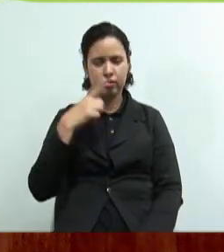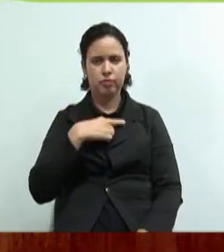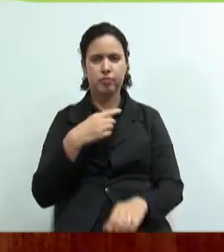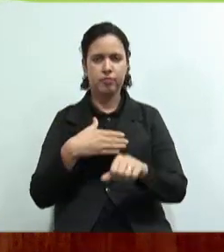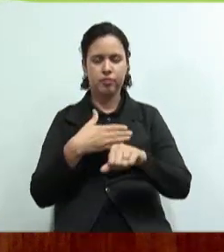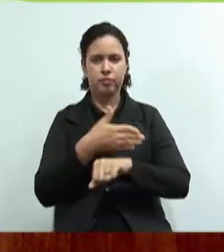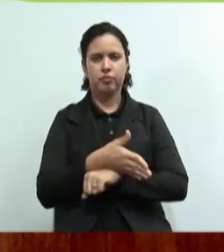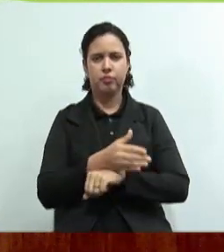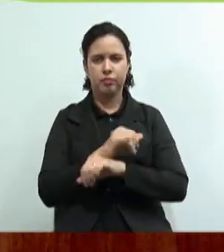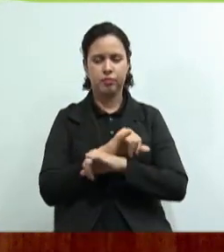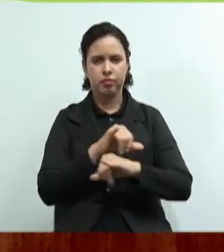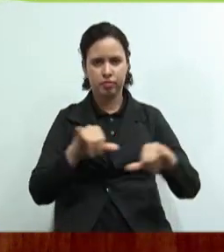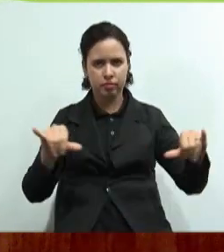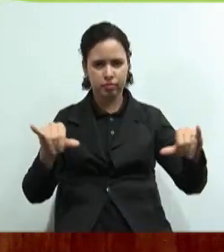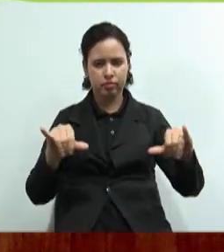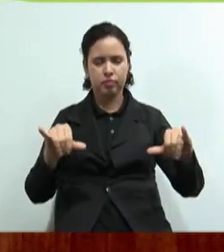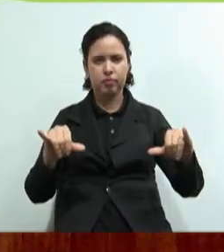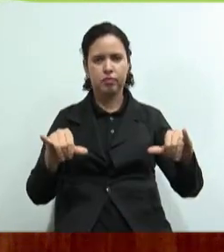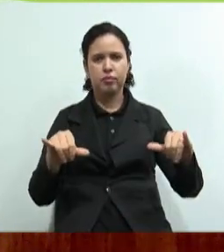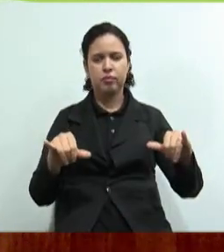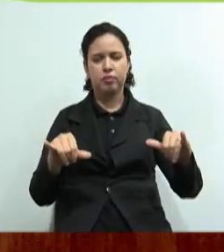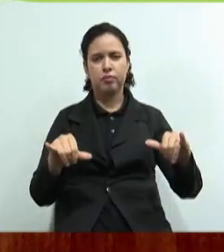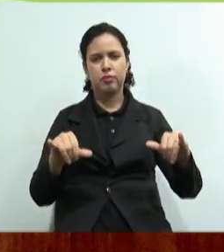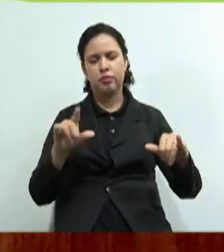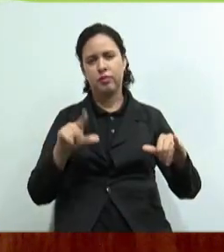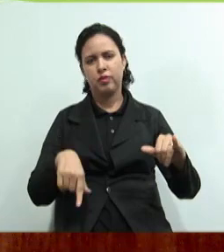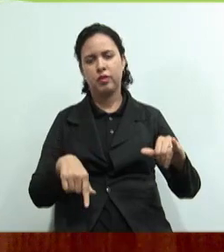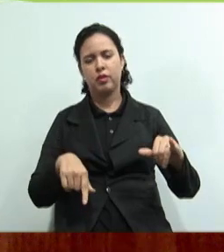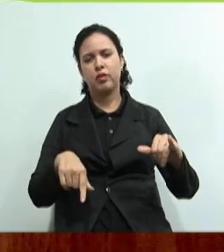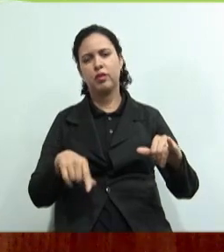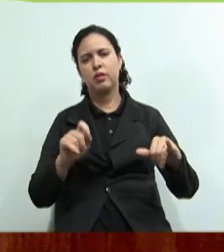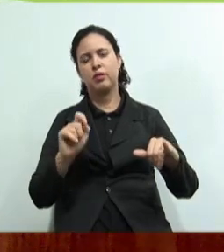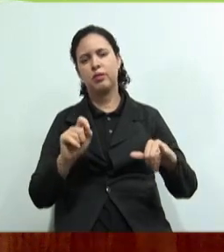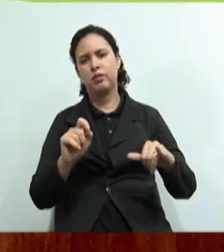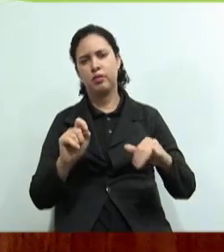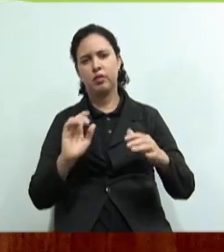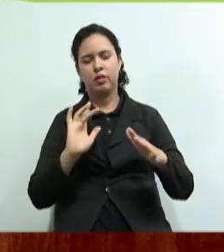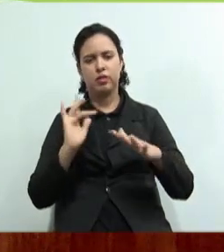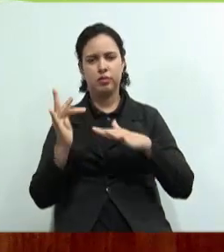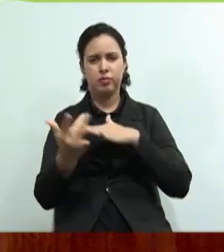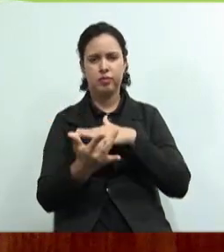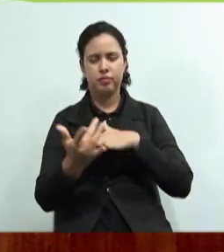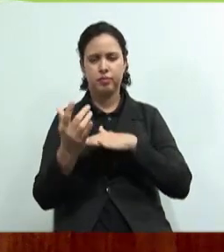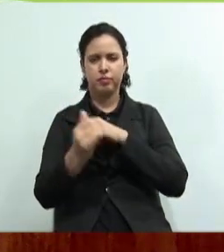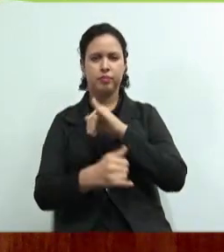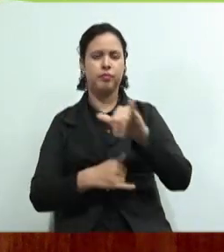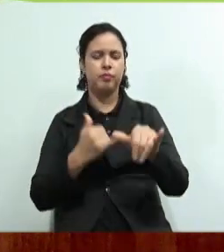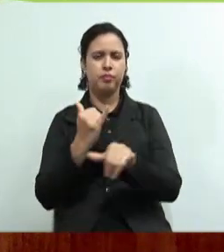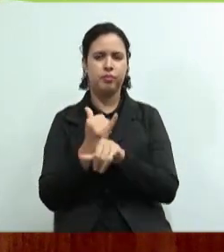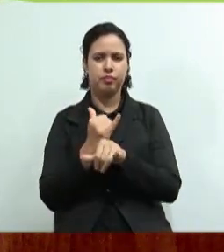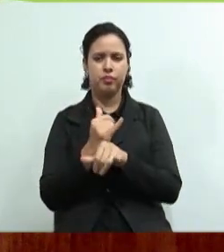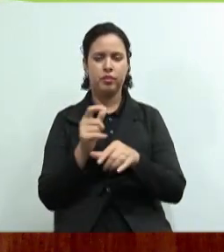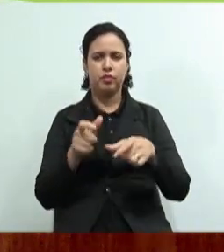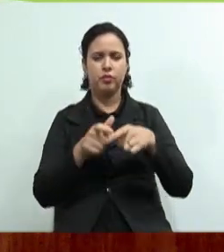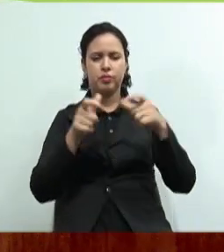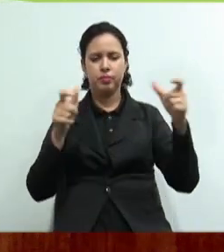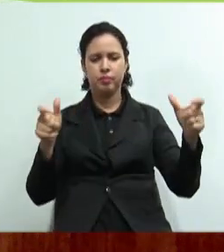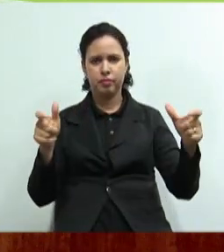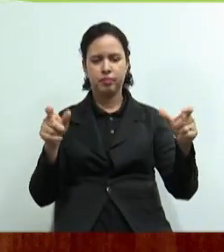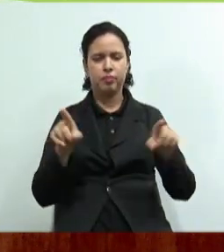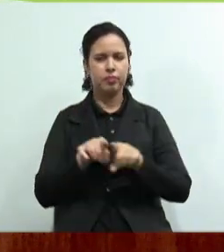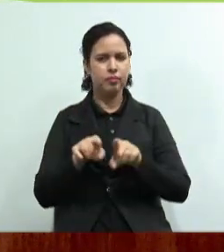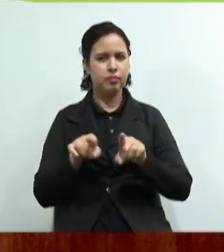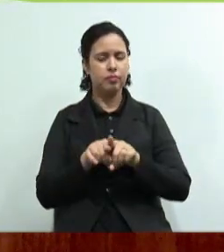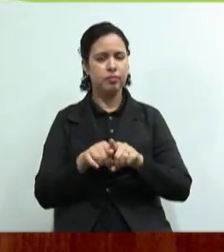acesso a essas informações, às mídias sociais, às redes sociais, à internet, é cada vez maior, inclusive na maior